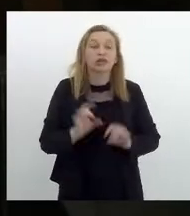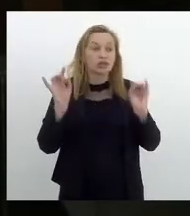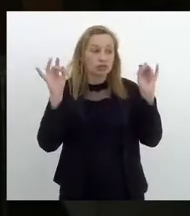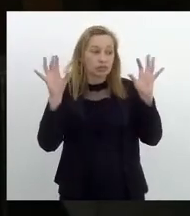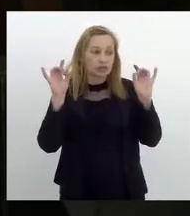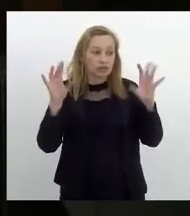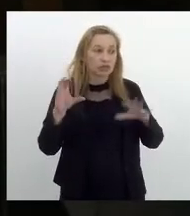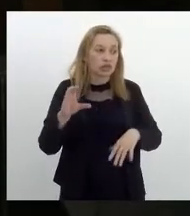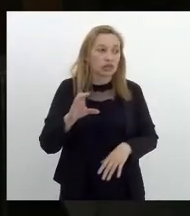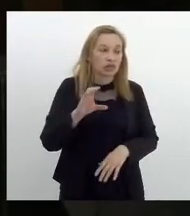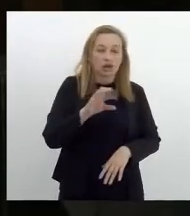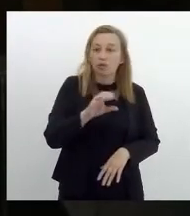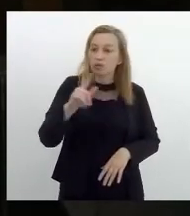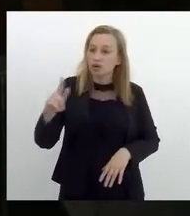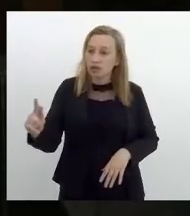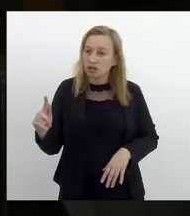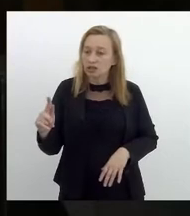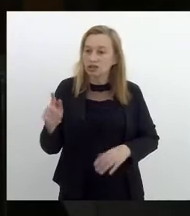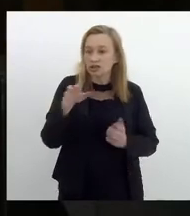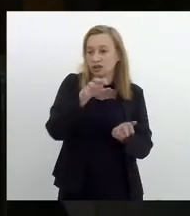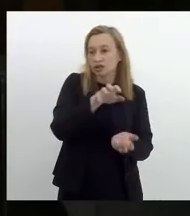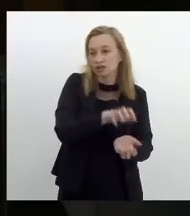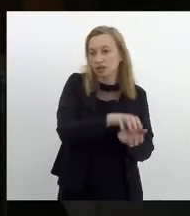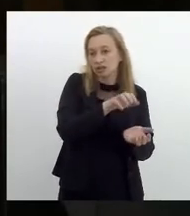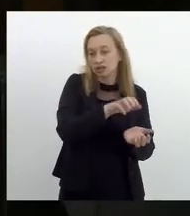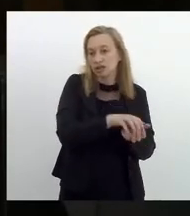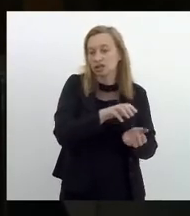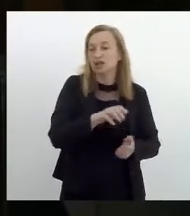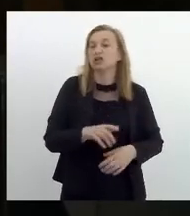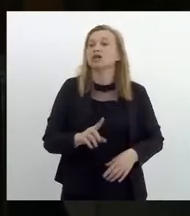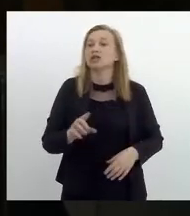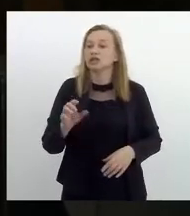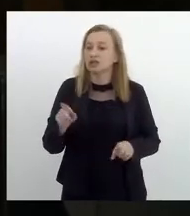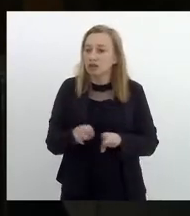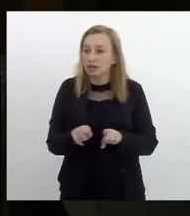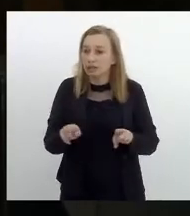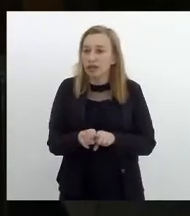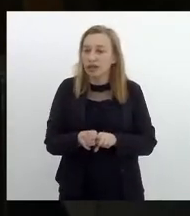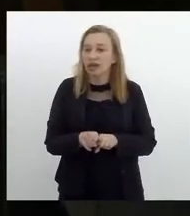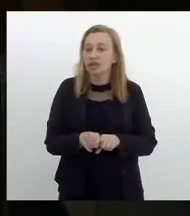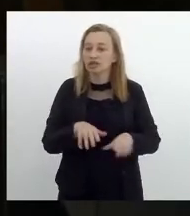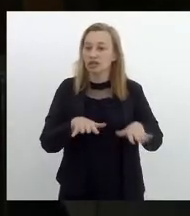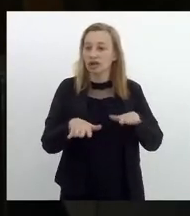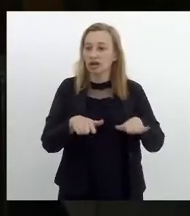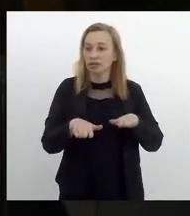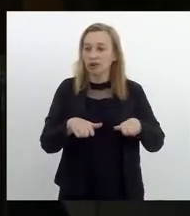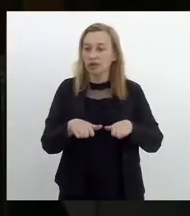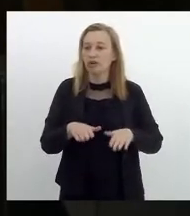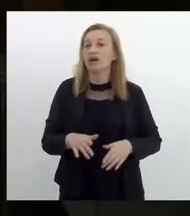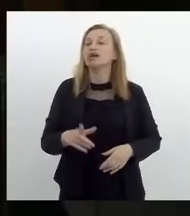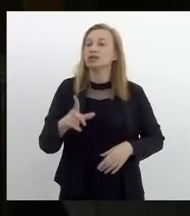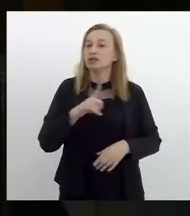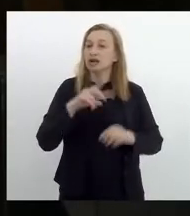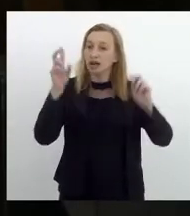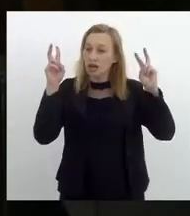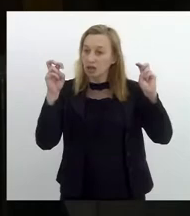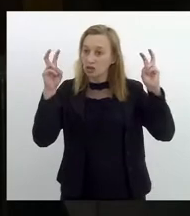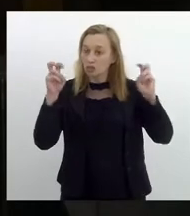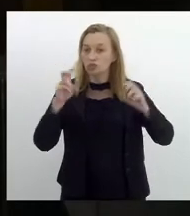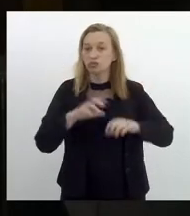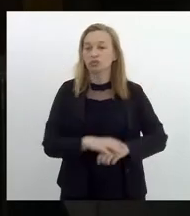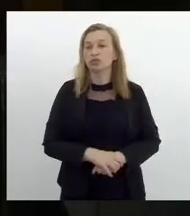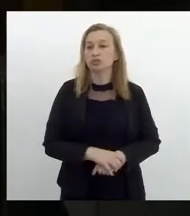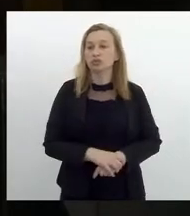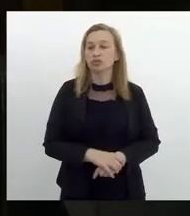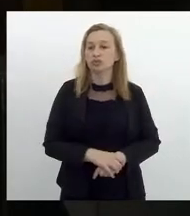especialmente Campo Grande, Santa Cruz, também Jacarepaguá, a gente tem situações